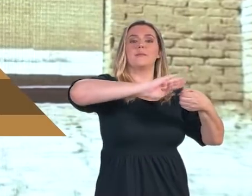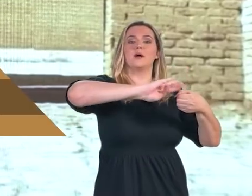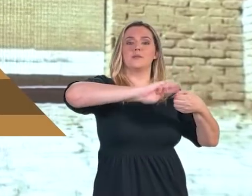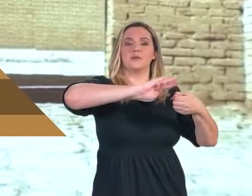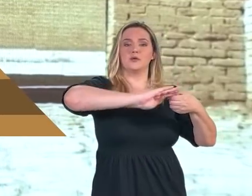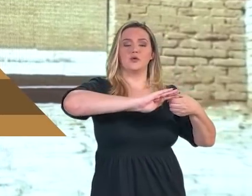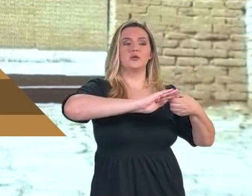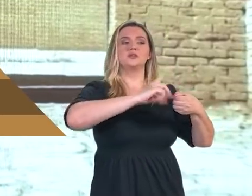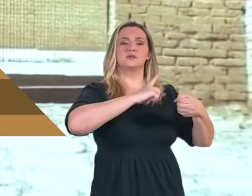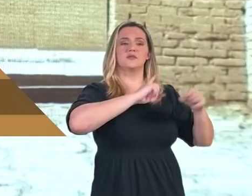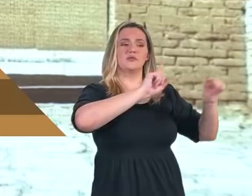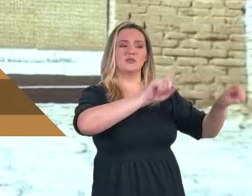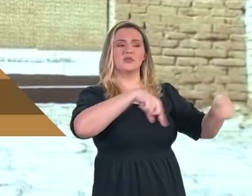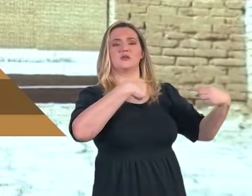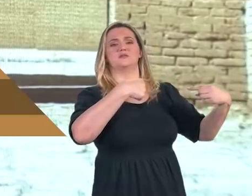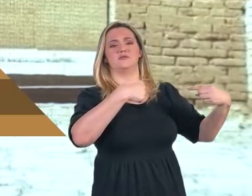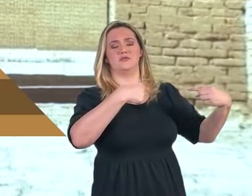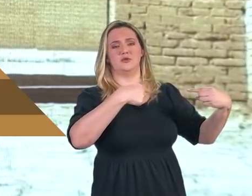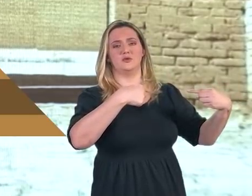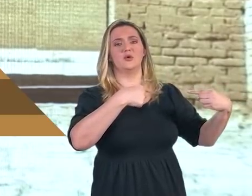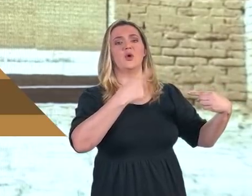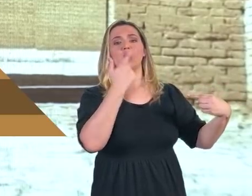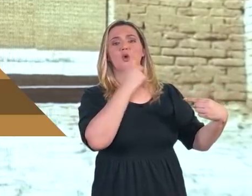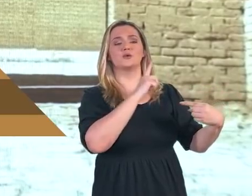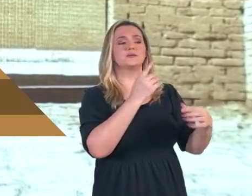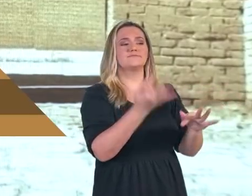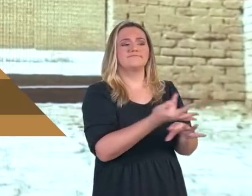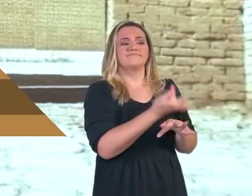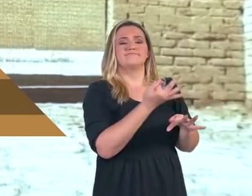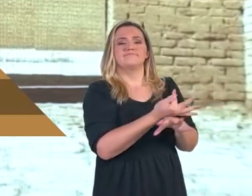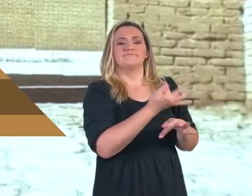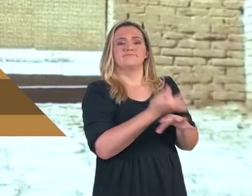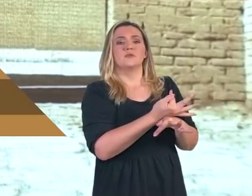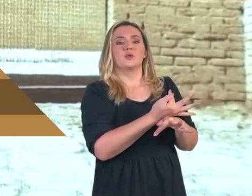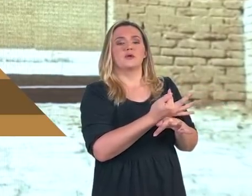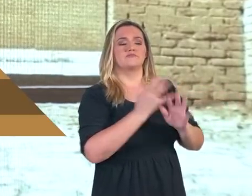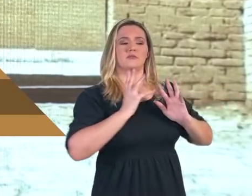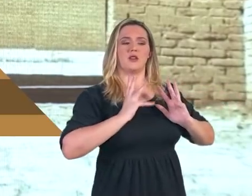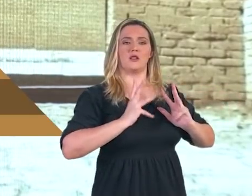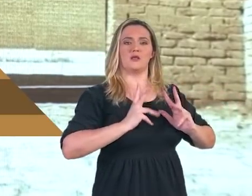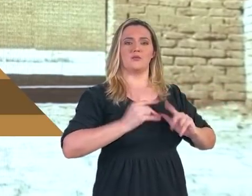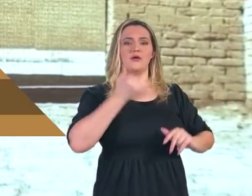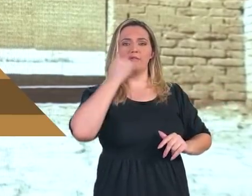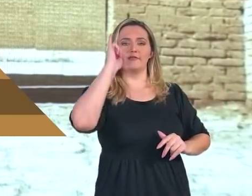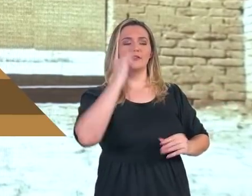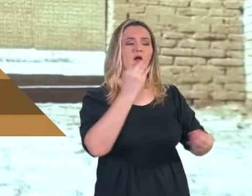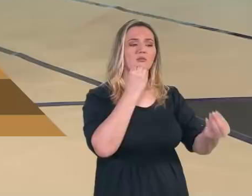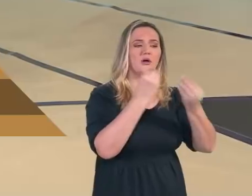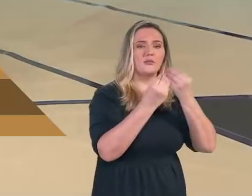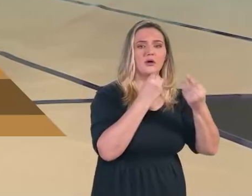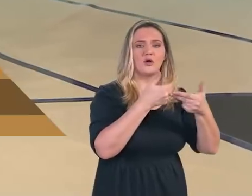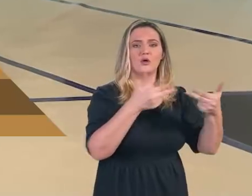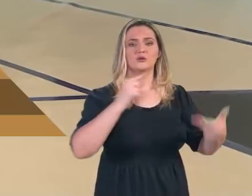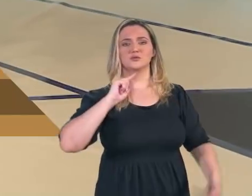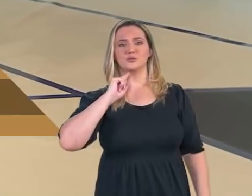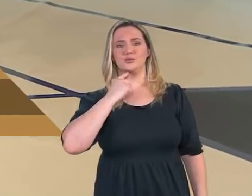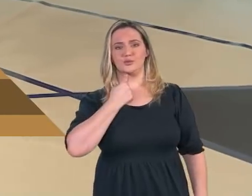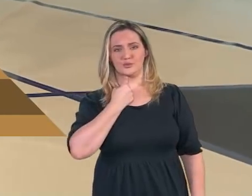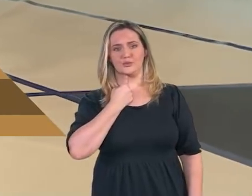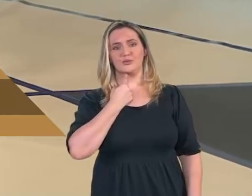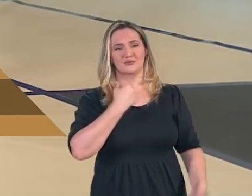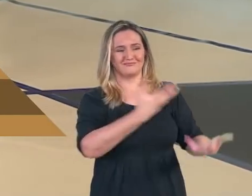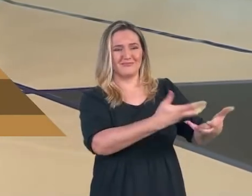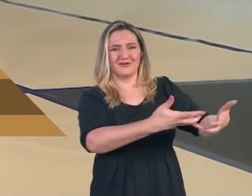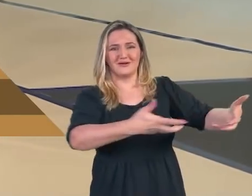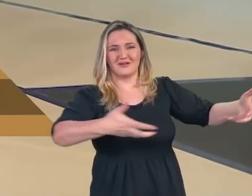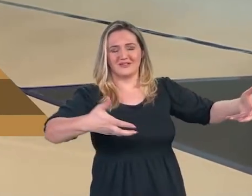estava a dificuldade de se manterem puros diante de um banquete prescrito pelo rei da Babilônia. Mas talvez você pergunte